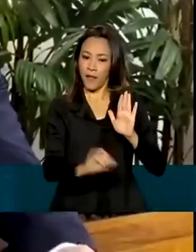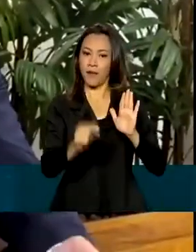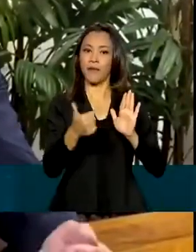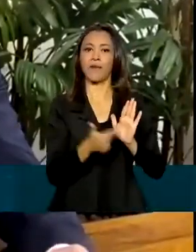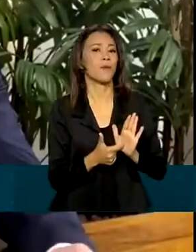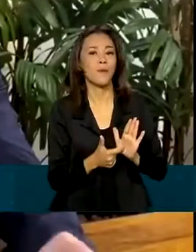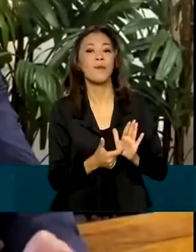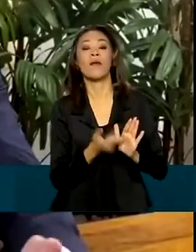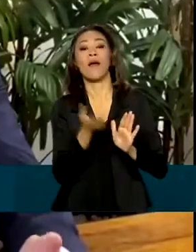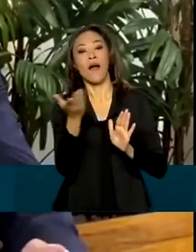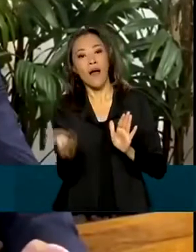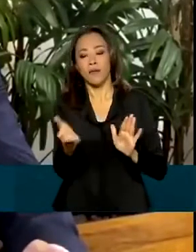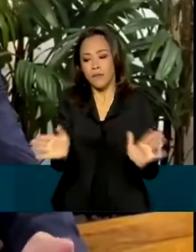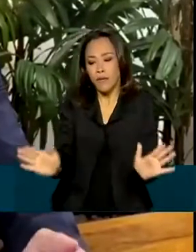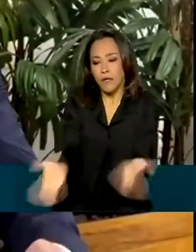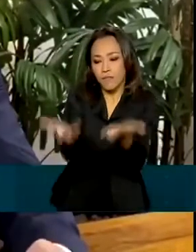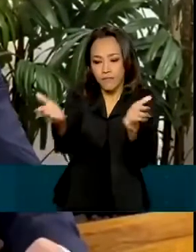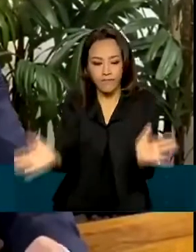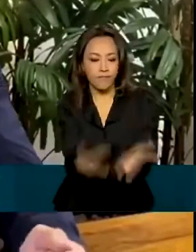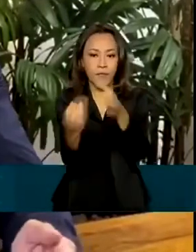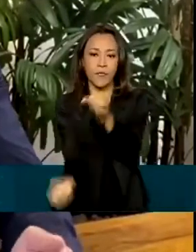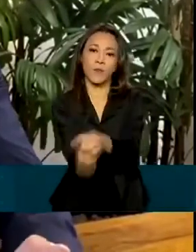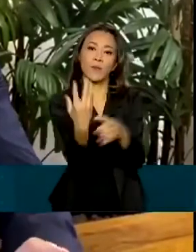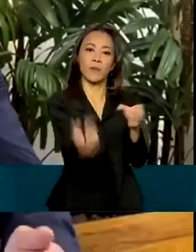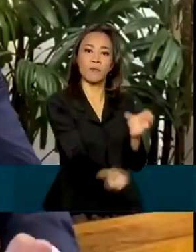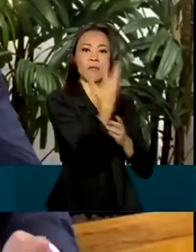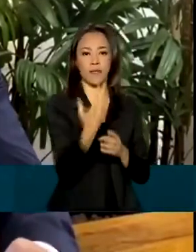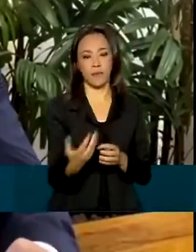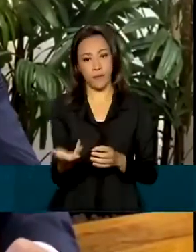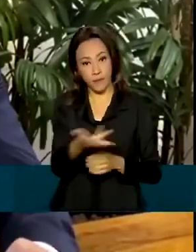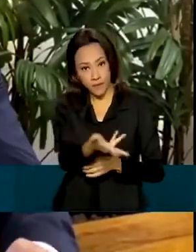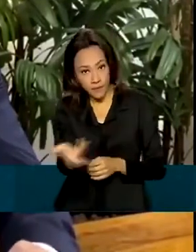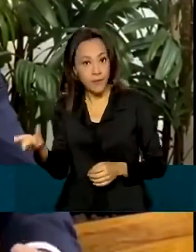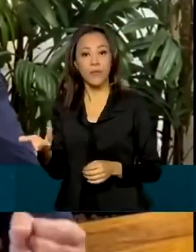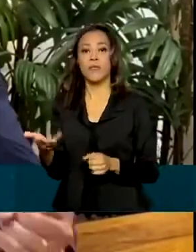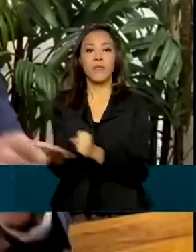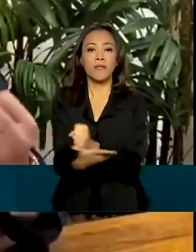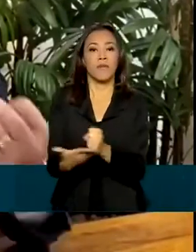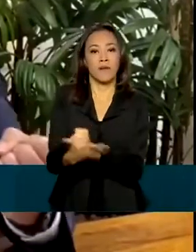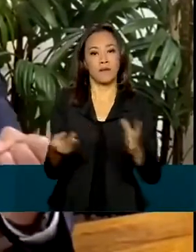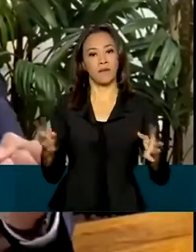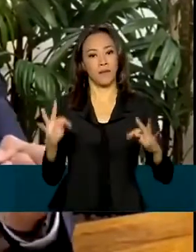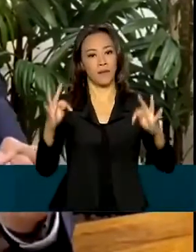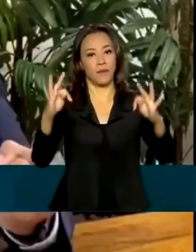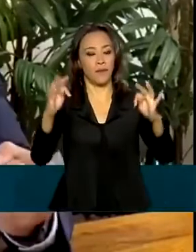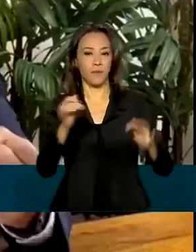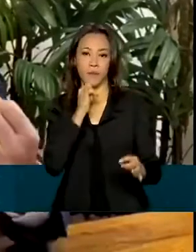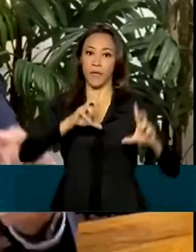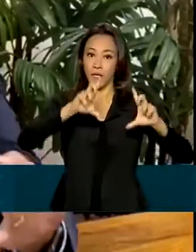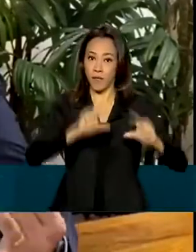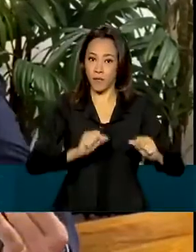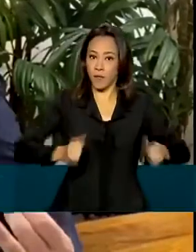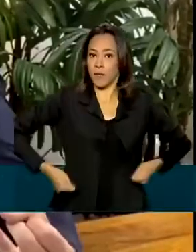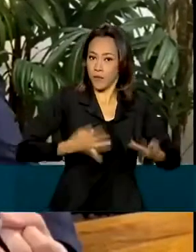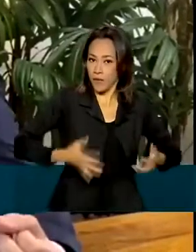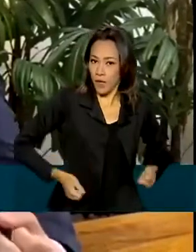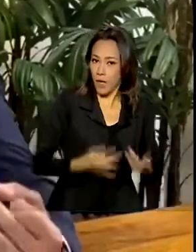o surgimento e crescimento de empresas nascentes de base tecnológica Com redução dos custos